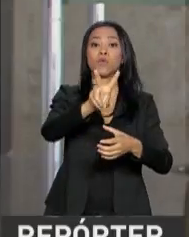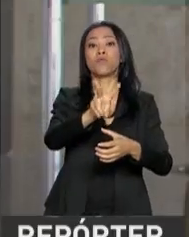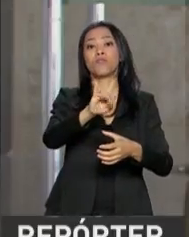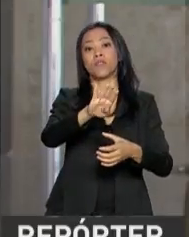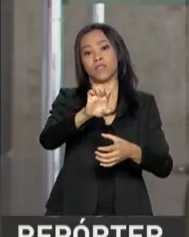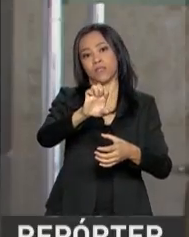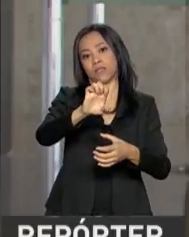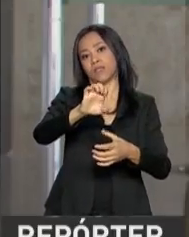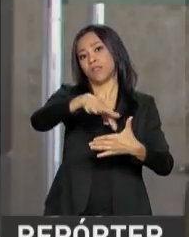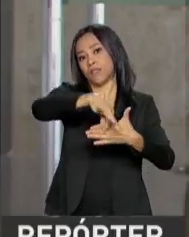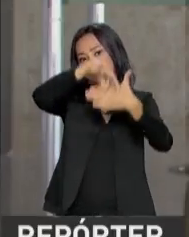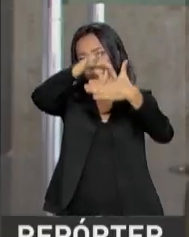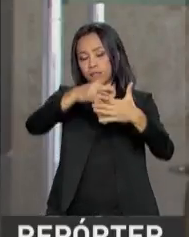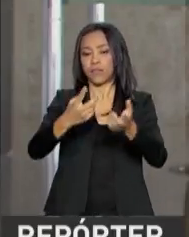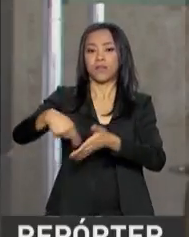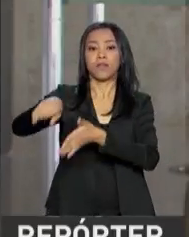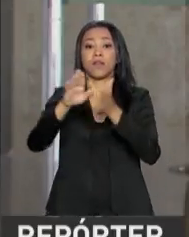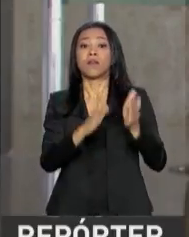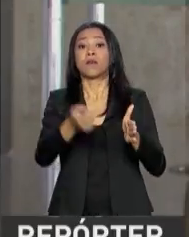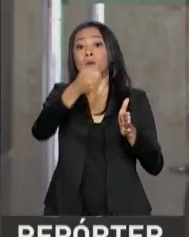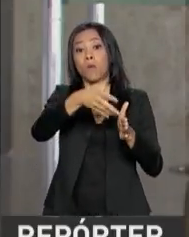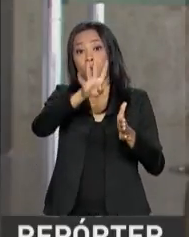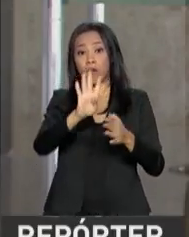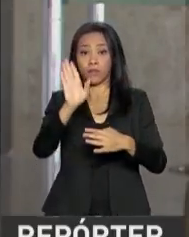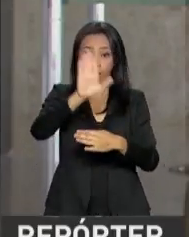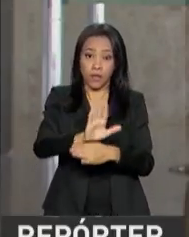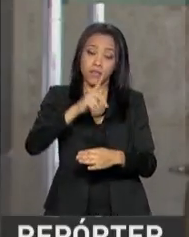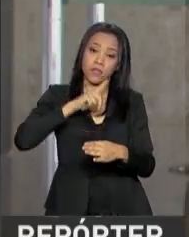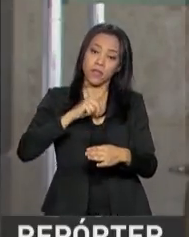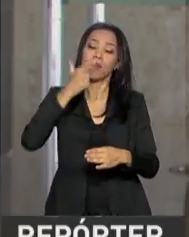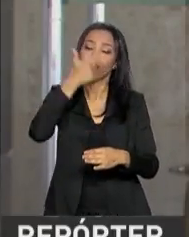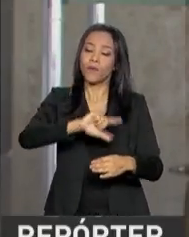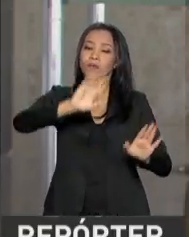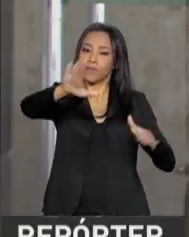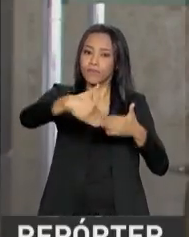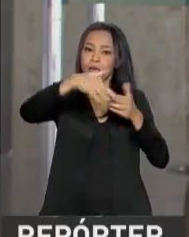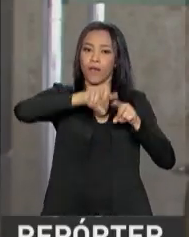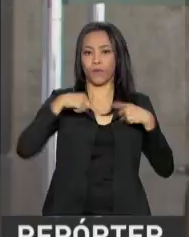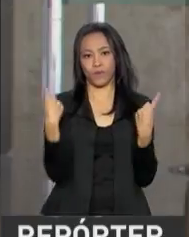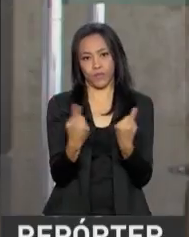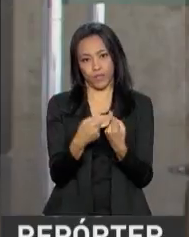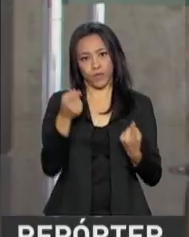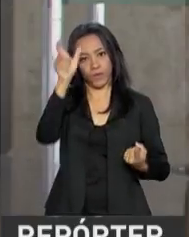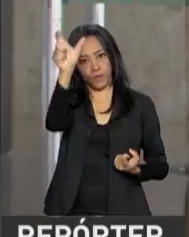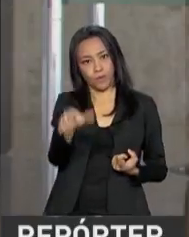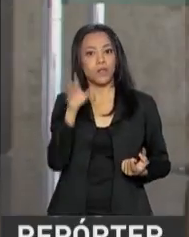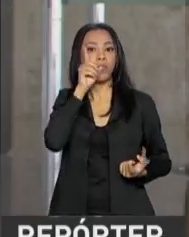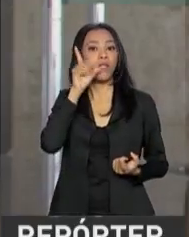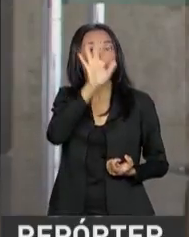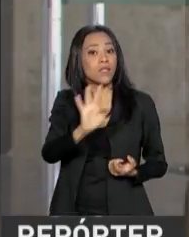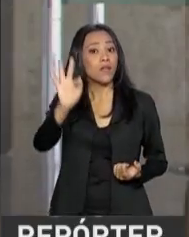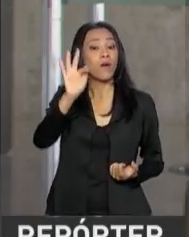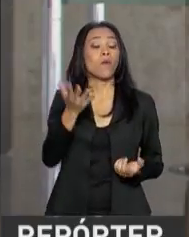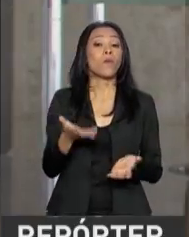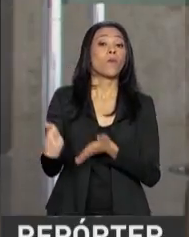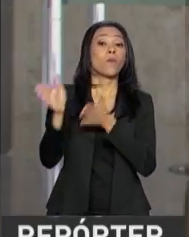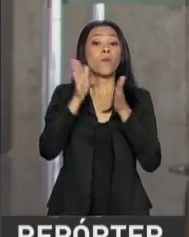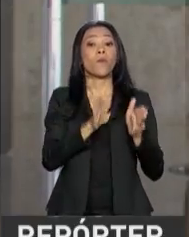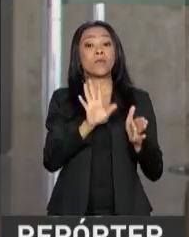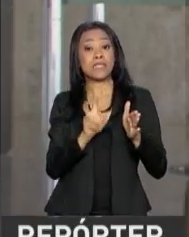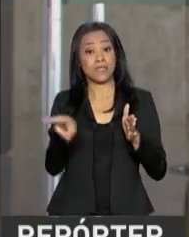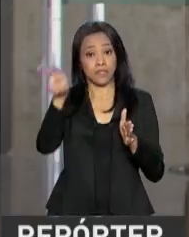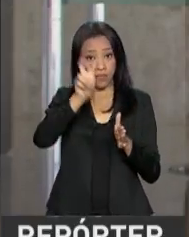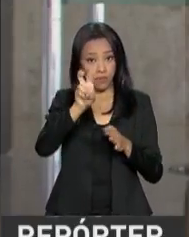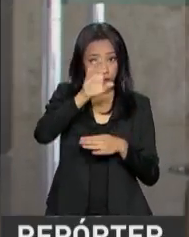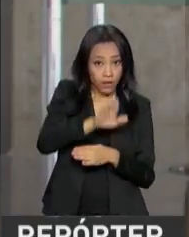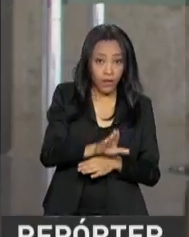ptb às quatro da tarde o presidente se reúne com o deputado federal arnaldo jardim e por fim as cinco tema e